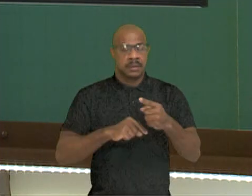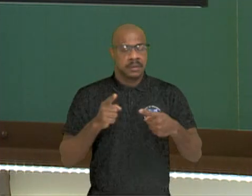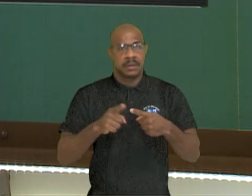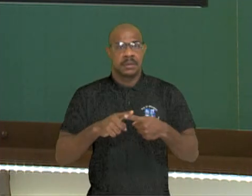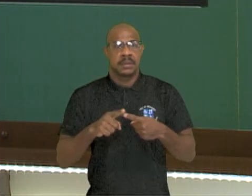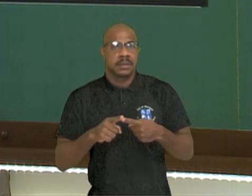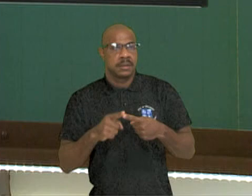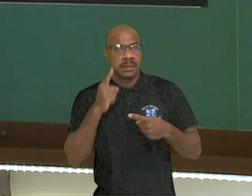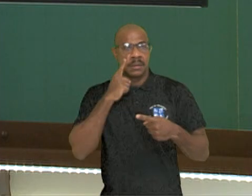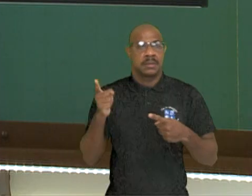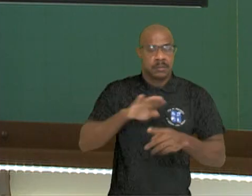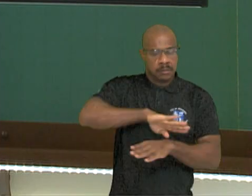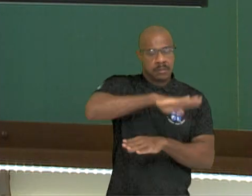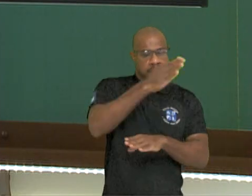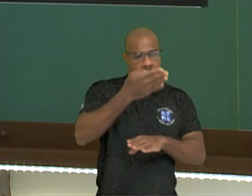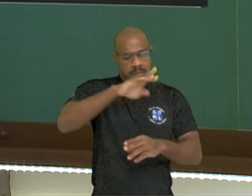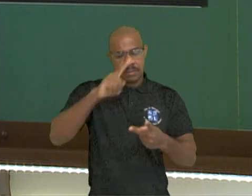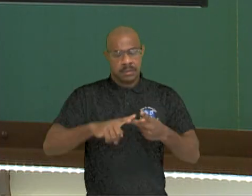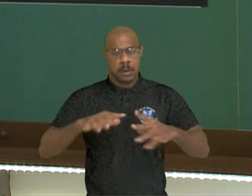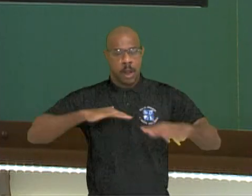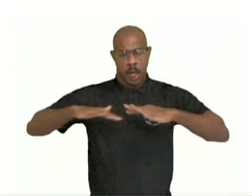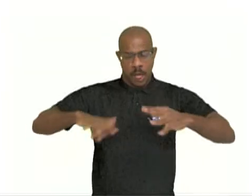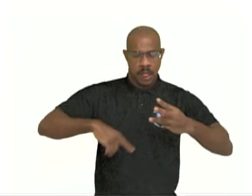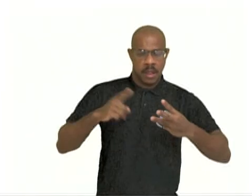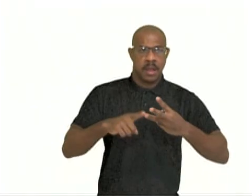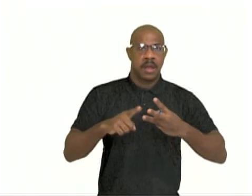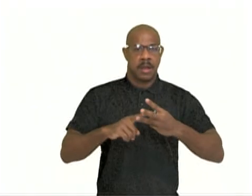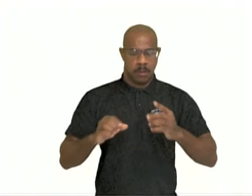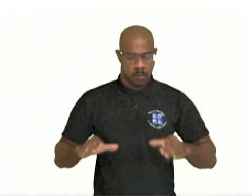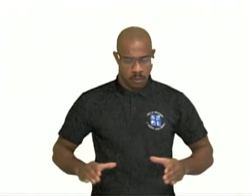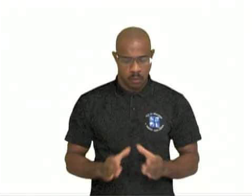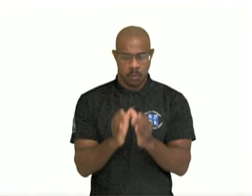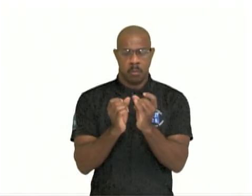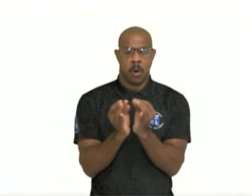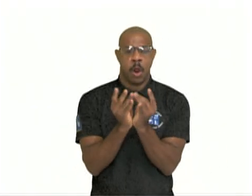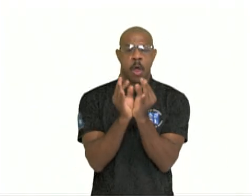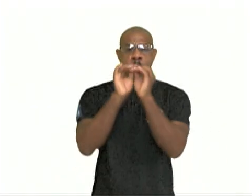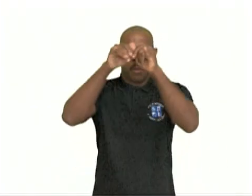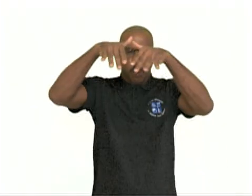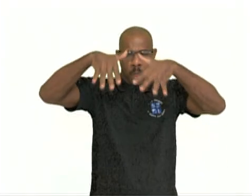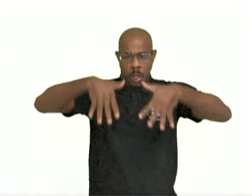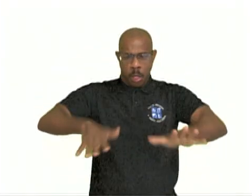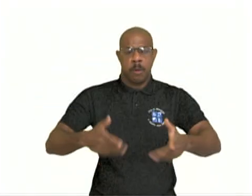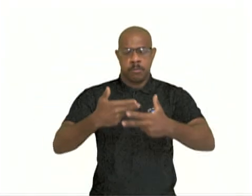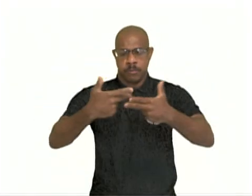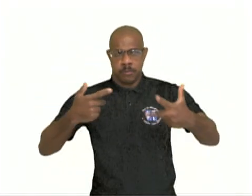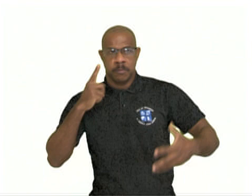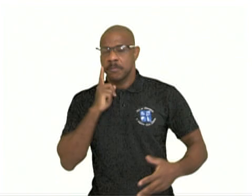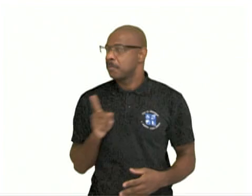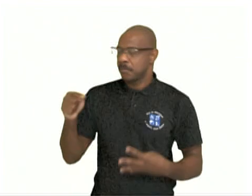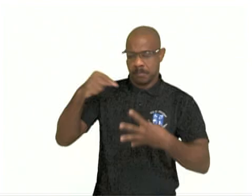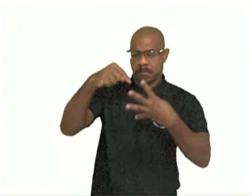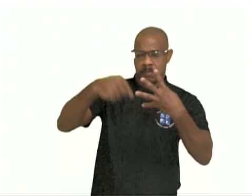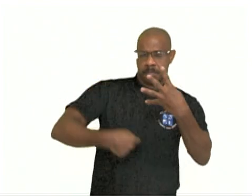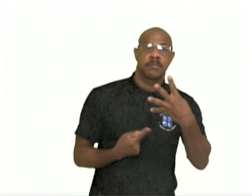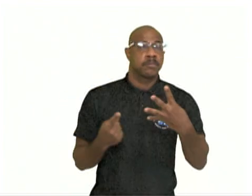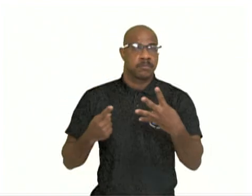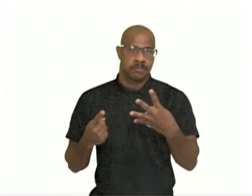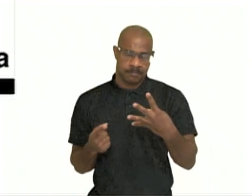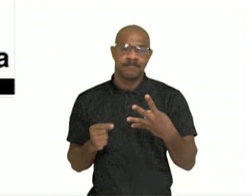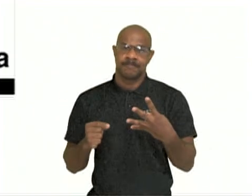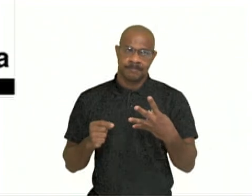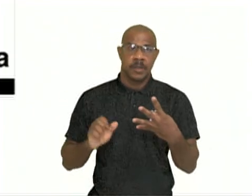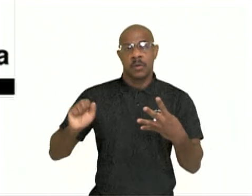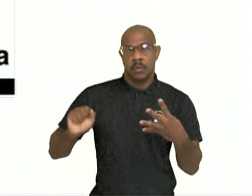das cadeias de montanhas, terremotos, erupções vulcânicas e as falhas geológicas. Então, as